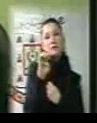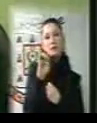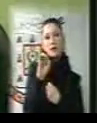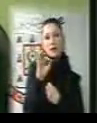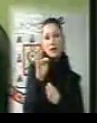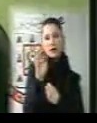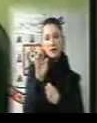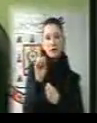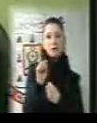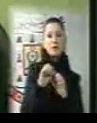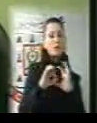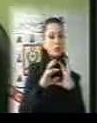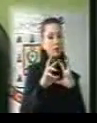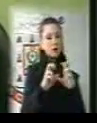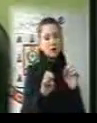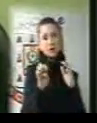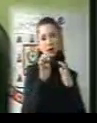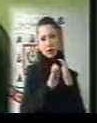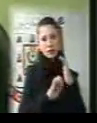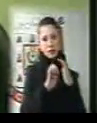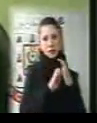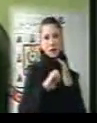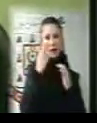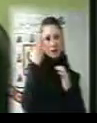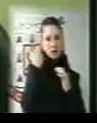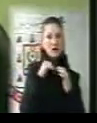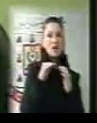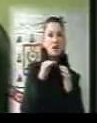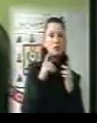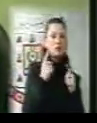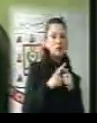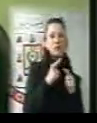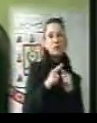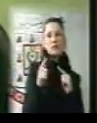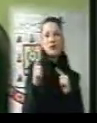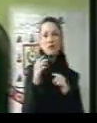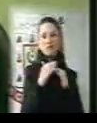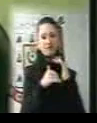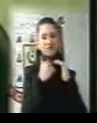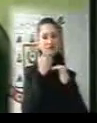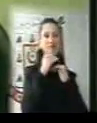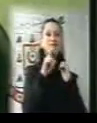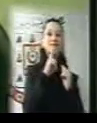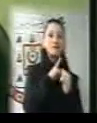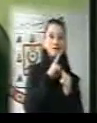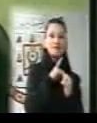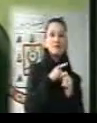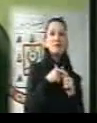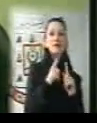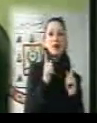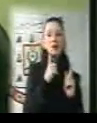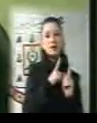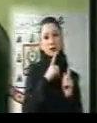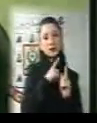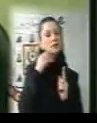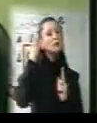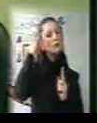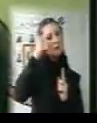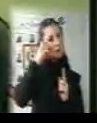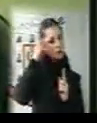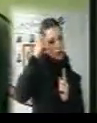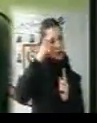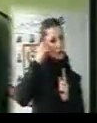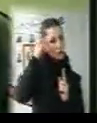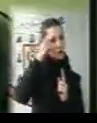pelas empresas, né, sabendo do transtorno que as obras criam, mas sempre com aquela consciência que todos